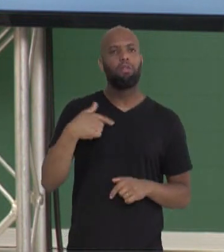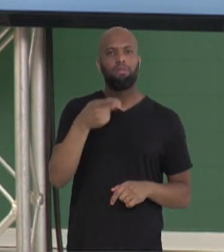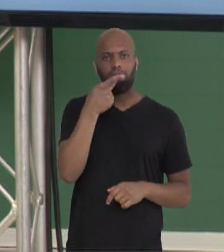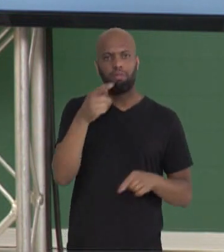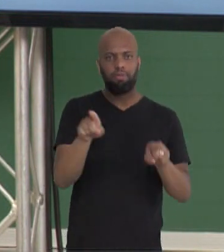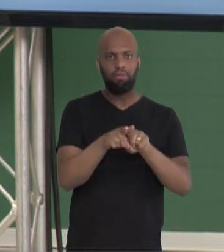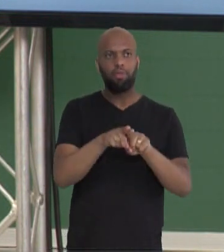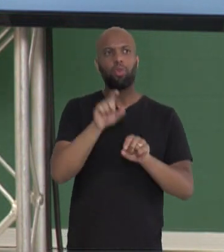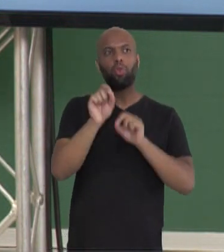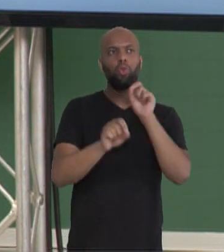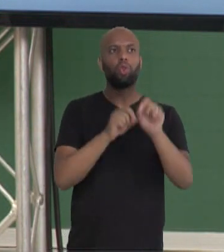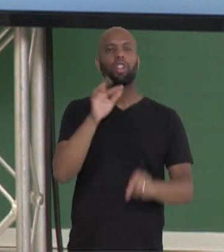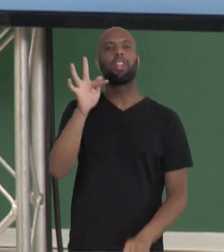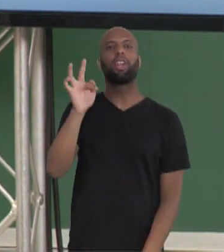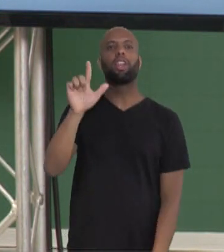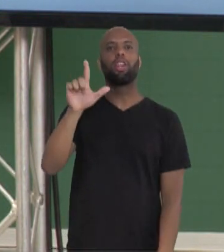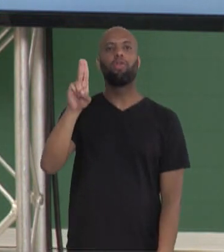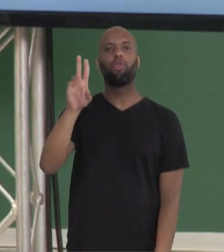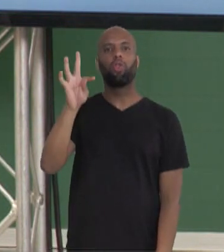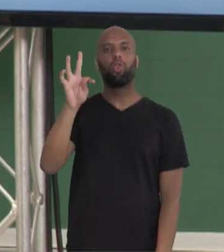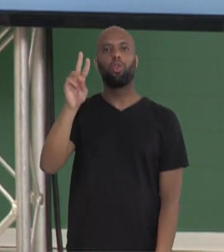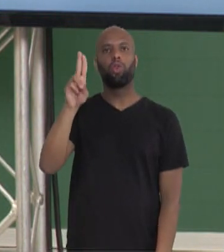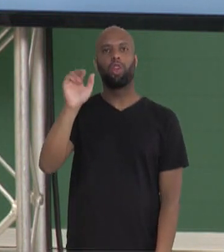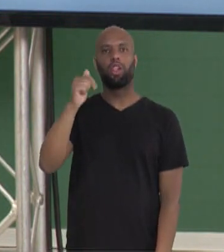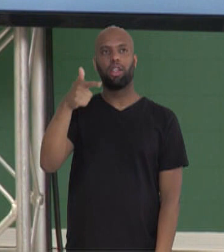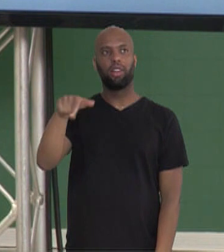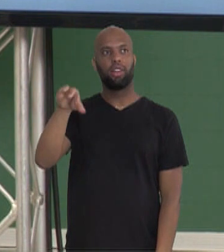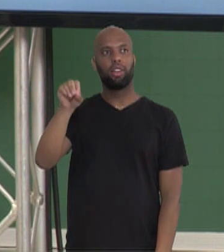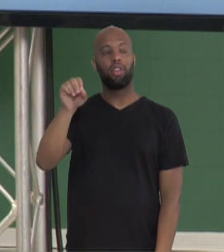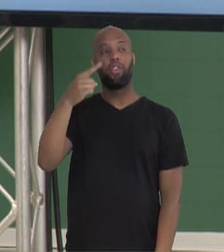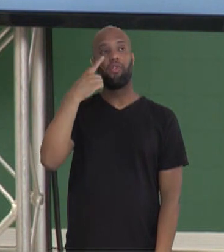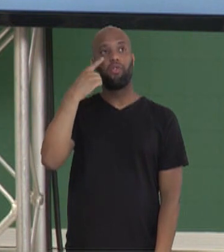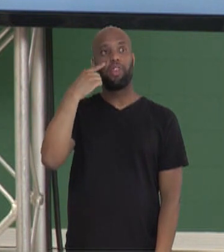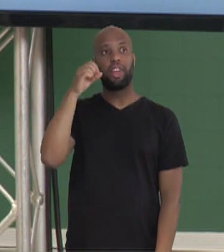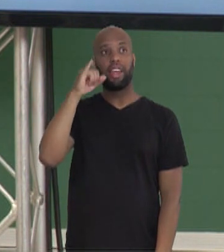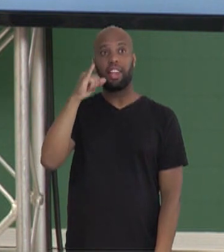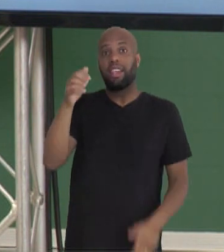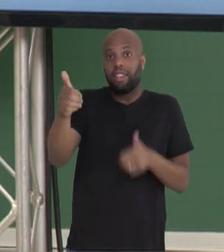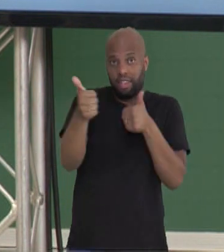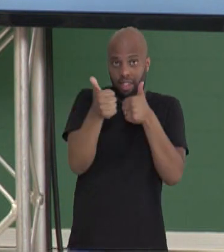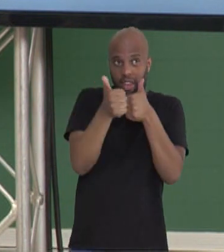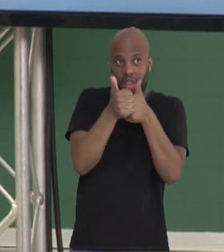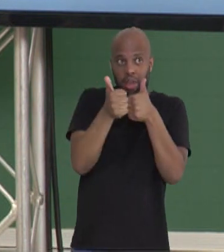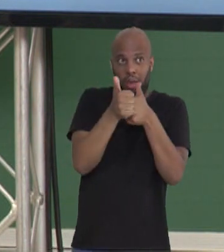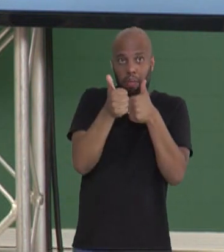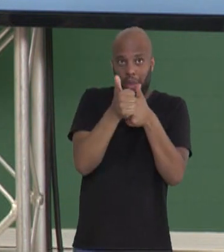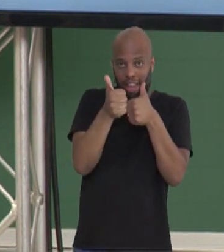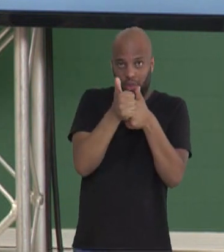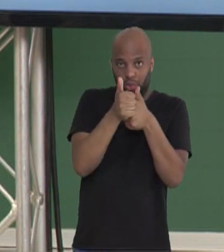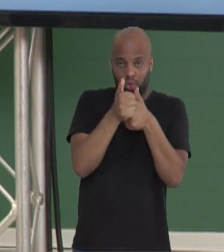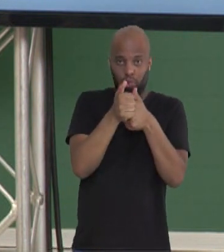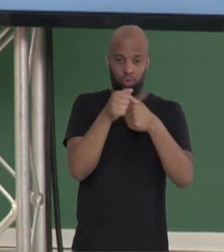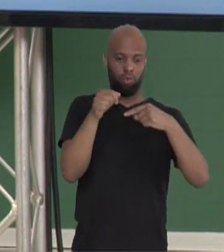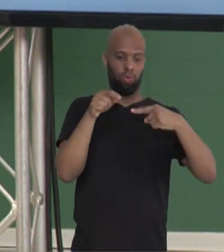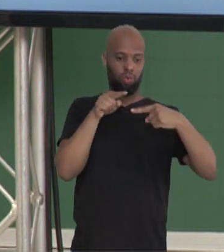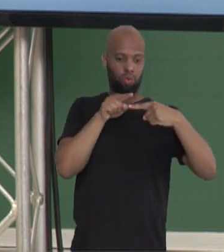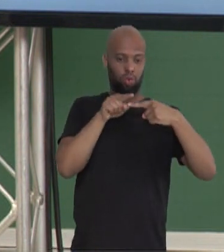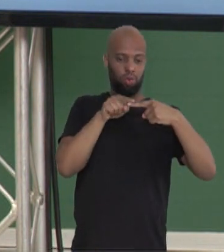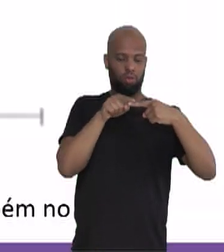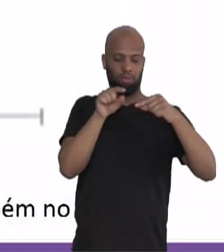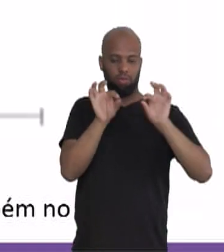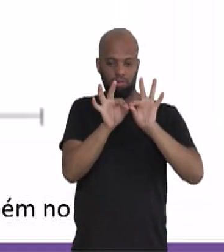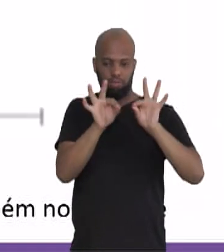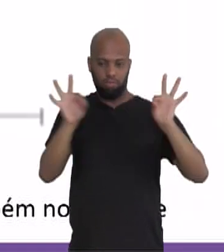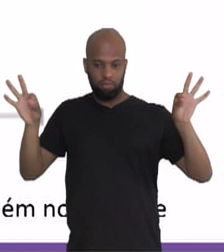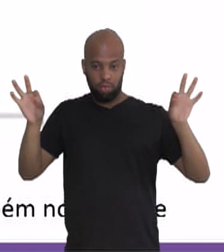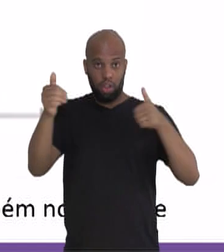que era a flutuação. Então a flutuação, ó, ele vai vir mais perto do mais 1 ou mais perto do menos 1.